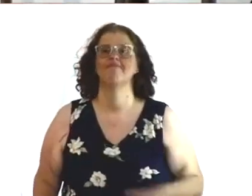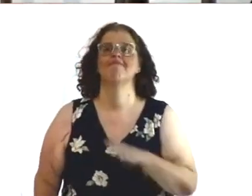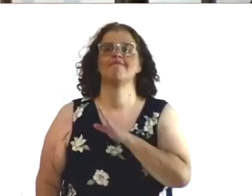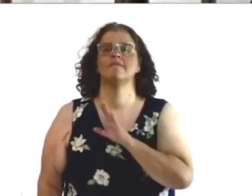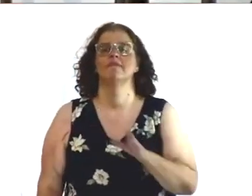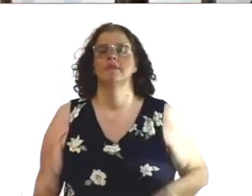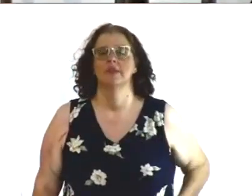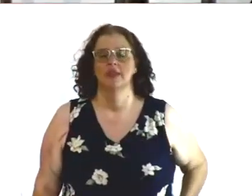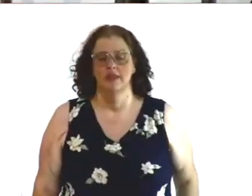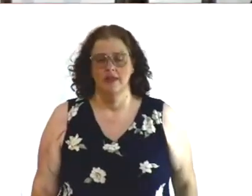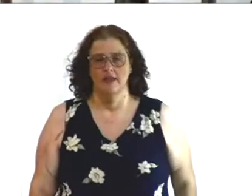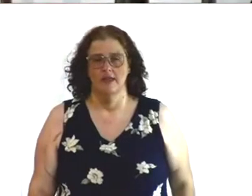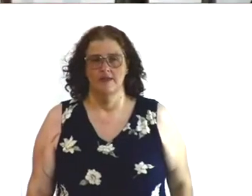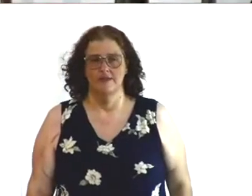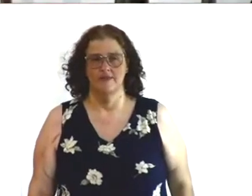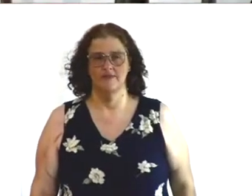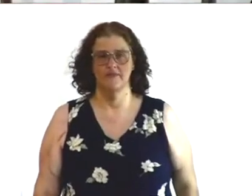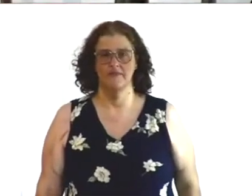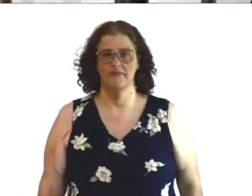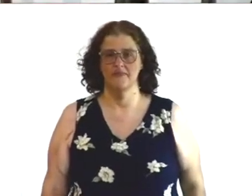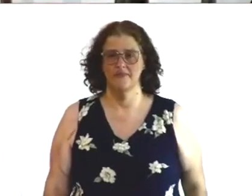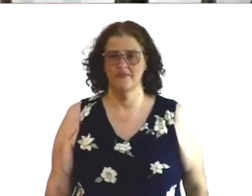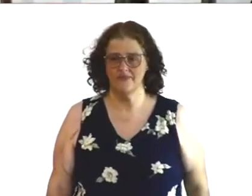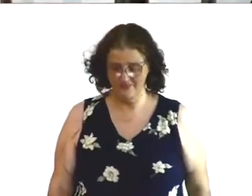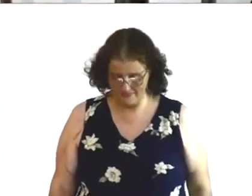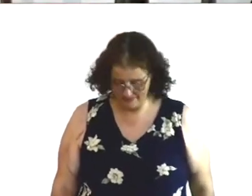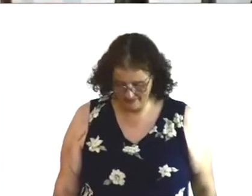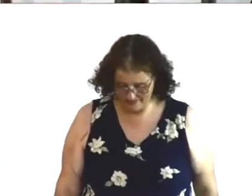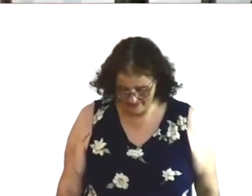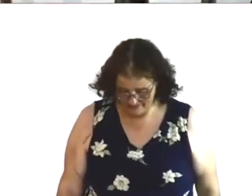Deus fala através do corpo de Cristo.